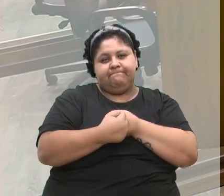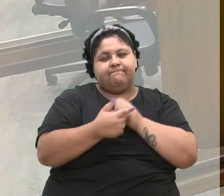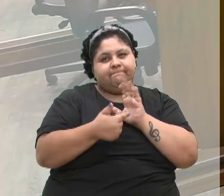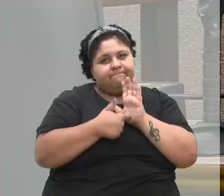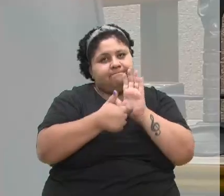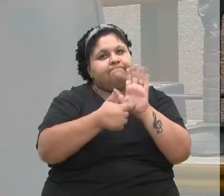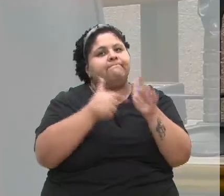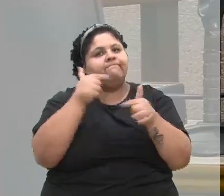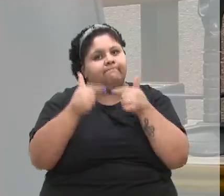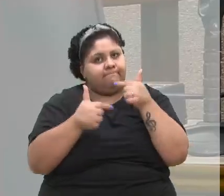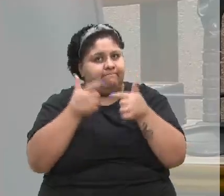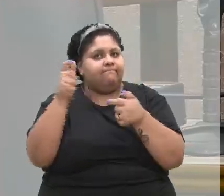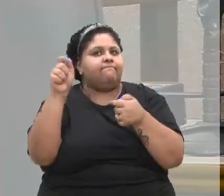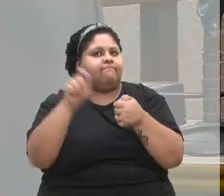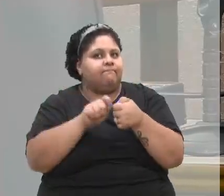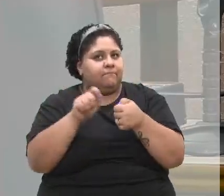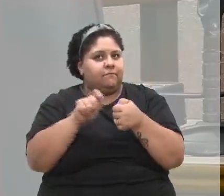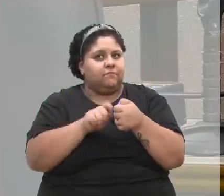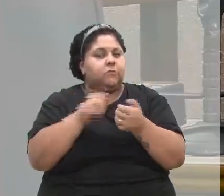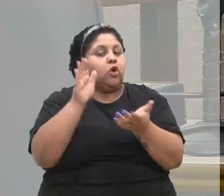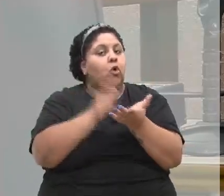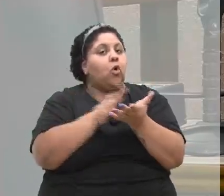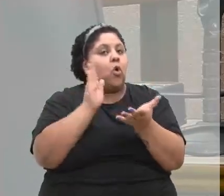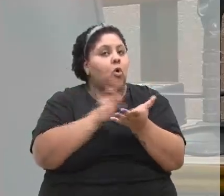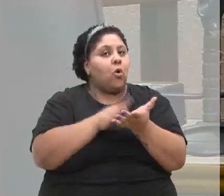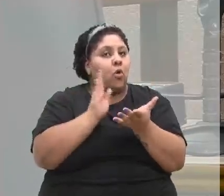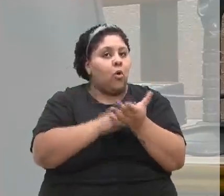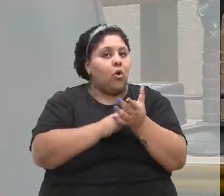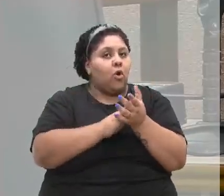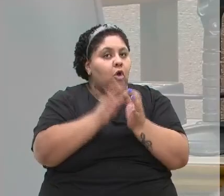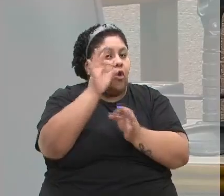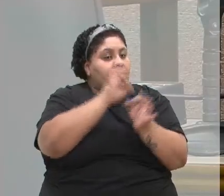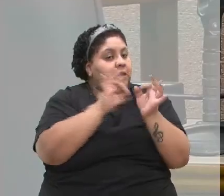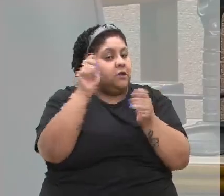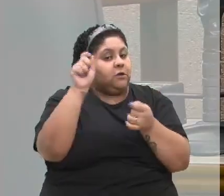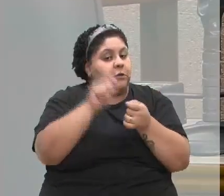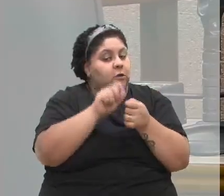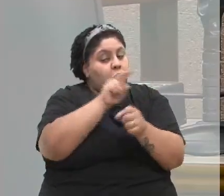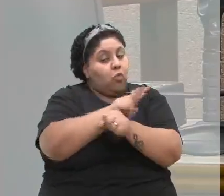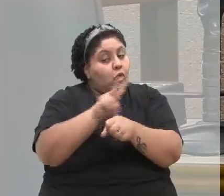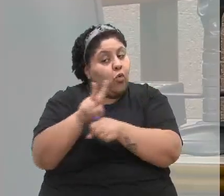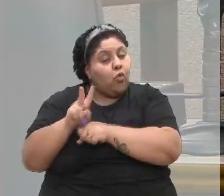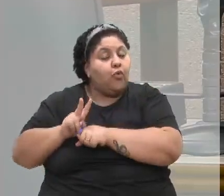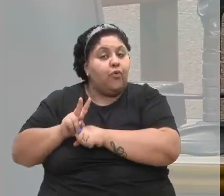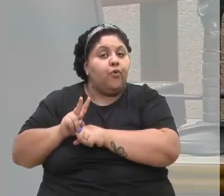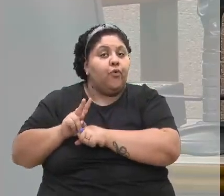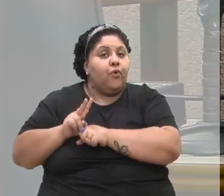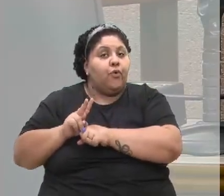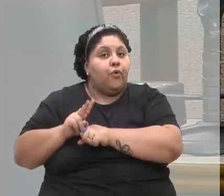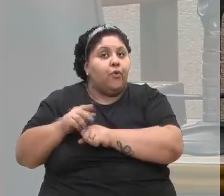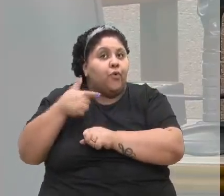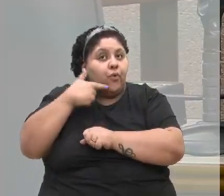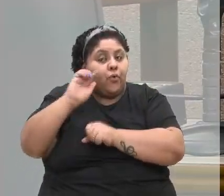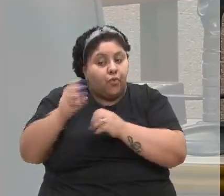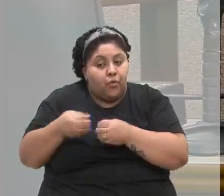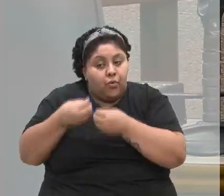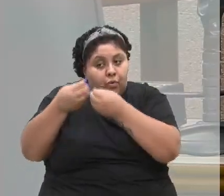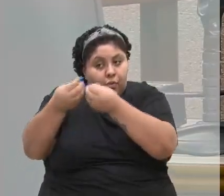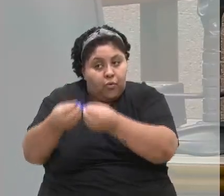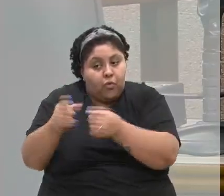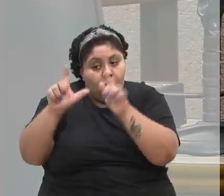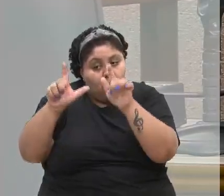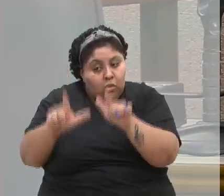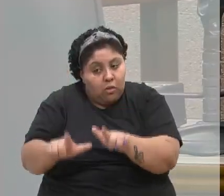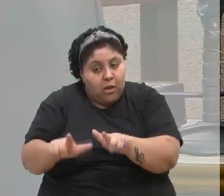que a senhora vem apresentando também, cobrando para que as manutenções sejam feitas, que a zeladoria seja, né, que a gente consiga entregar um ambiente aprazível